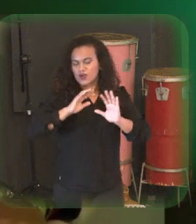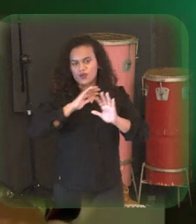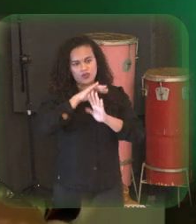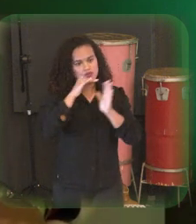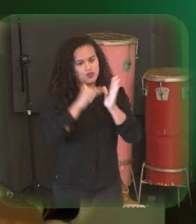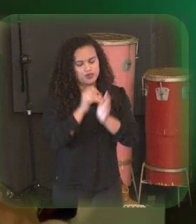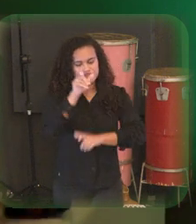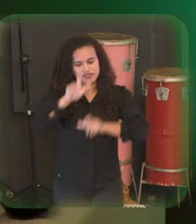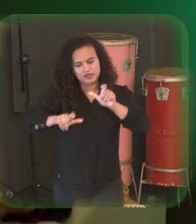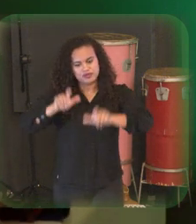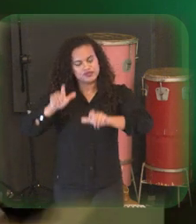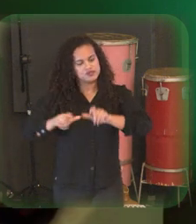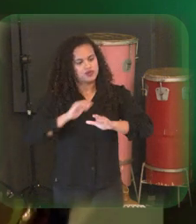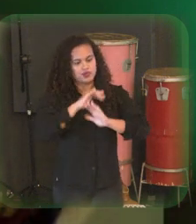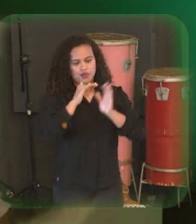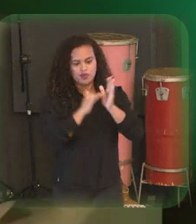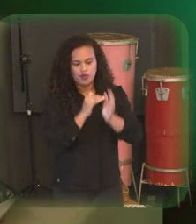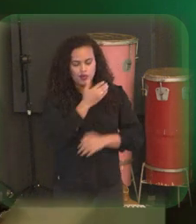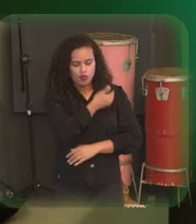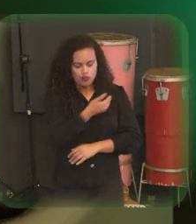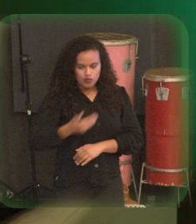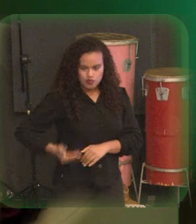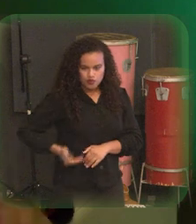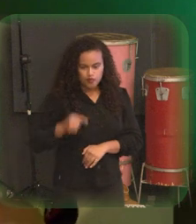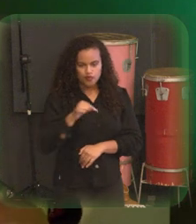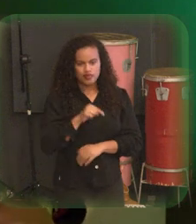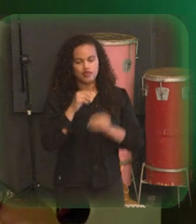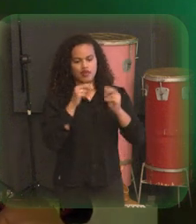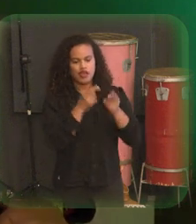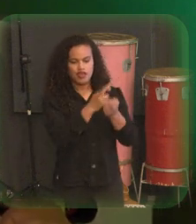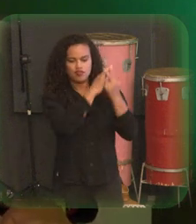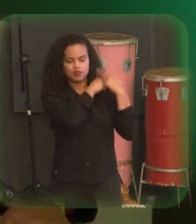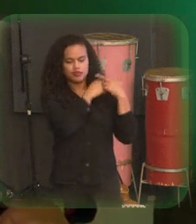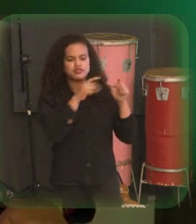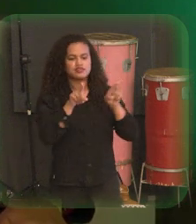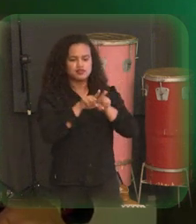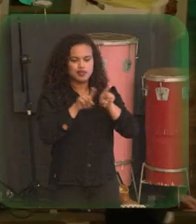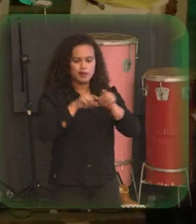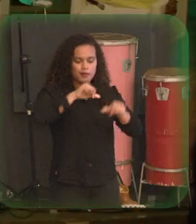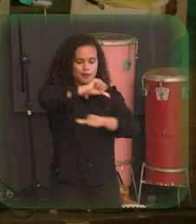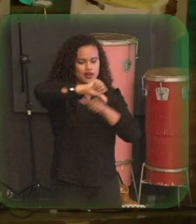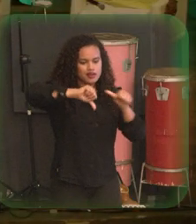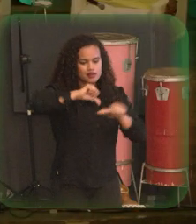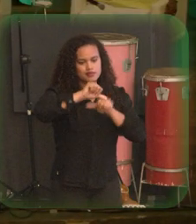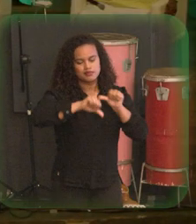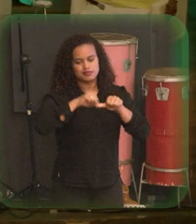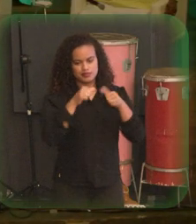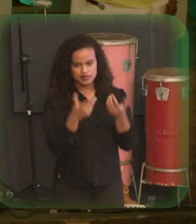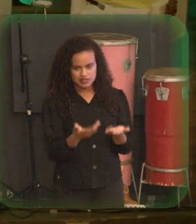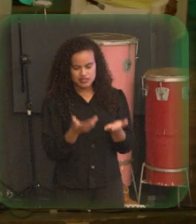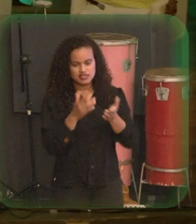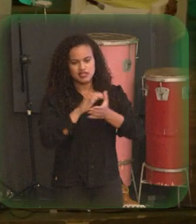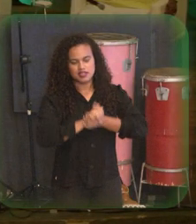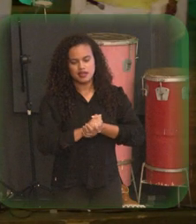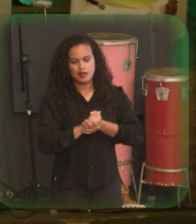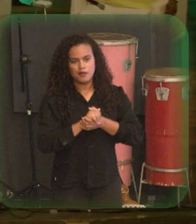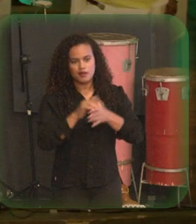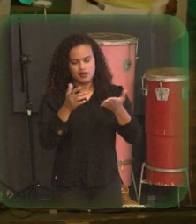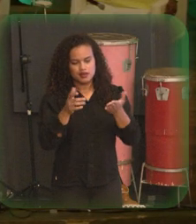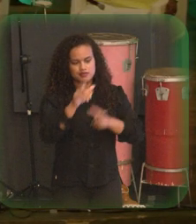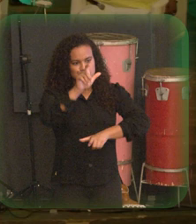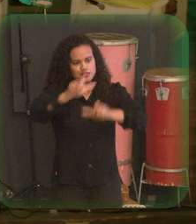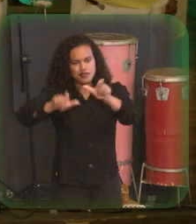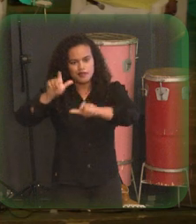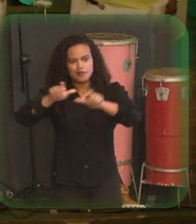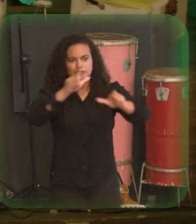no governo, estão responsáveis e são responsáveis também por essa mudança para esse público, que é a